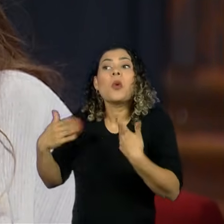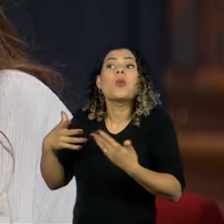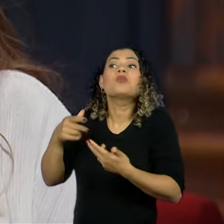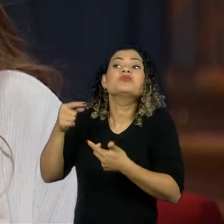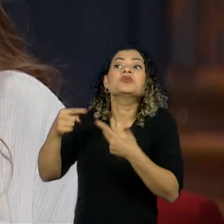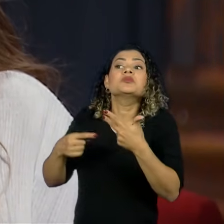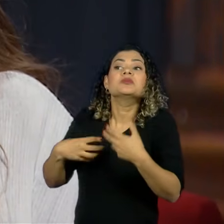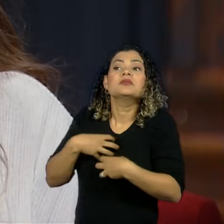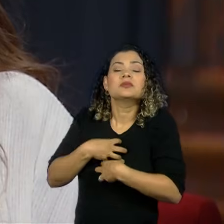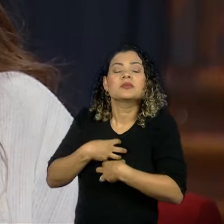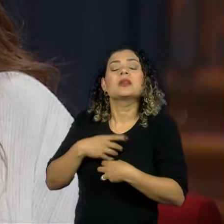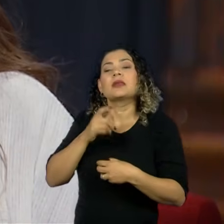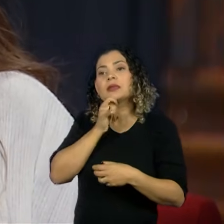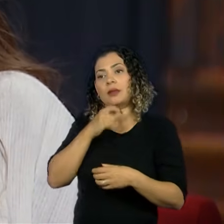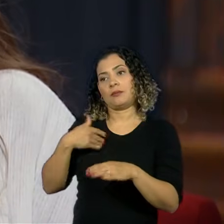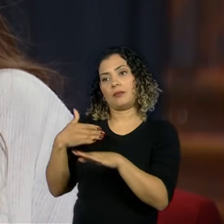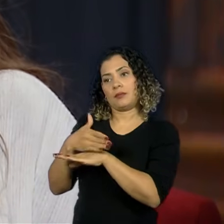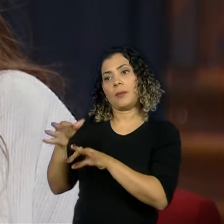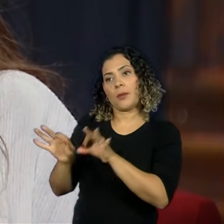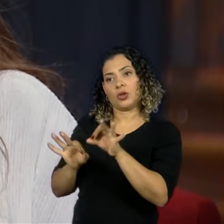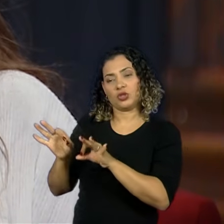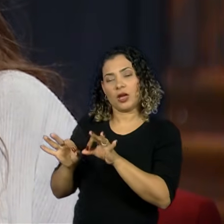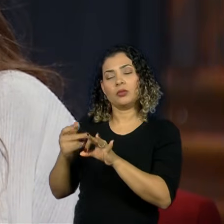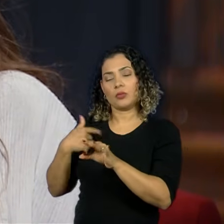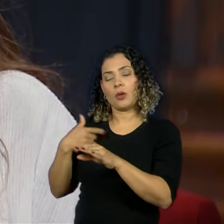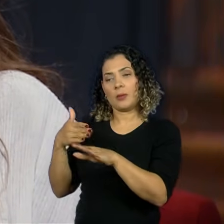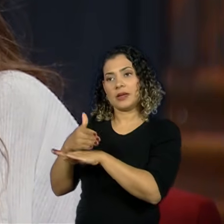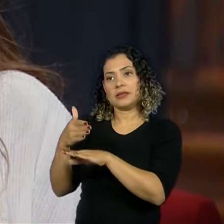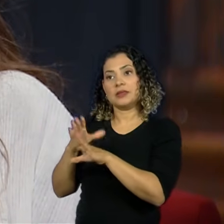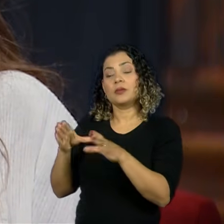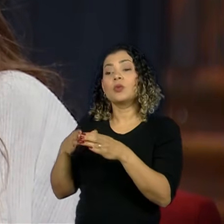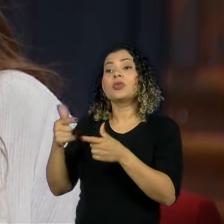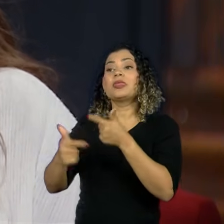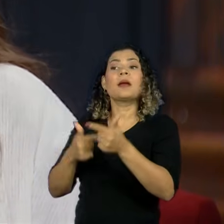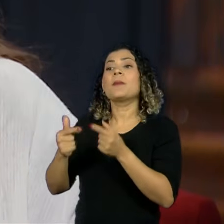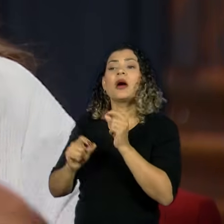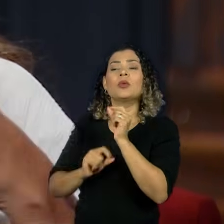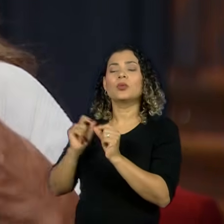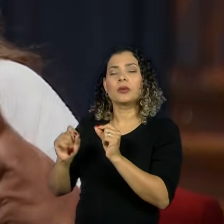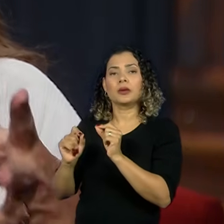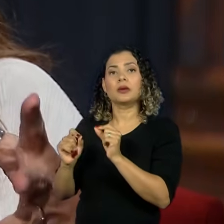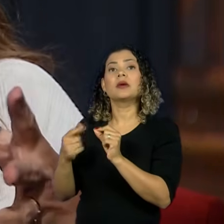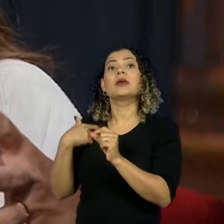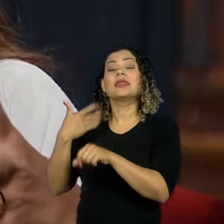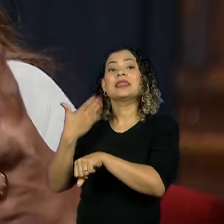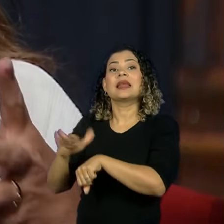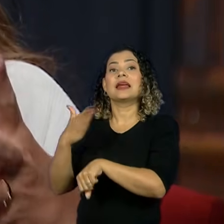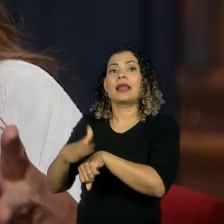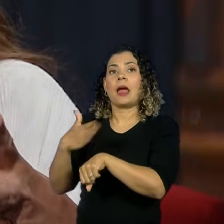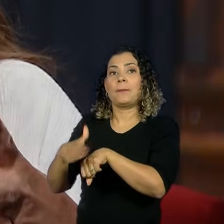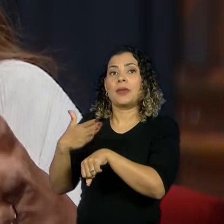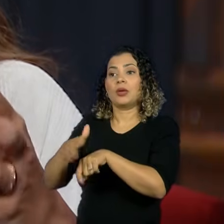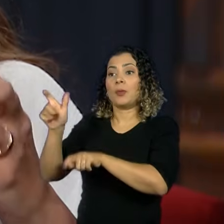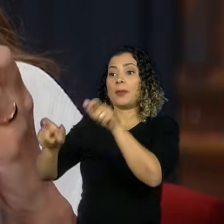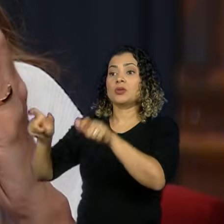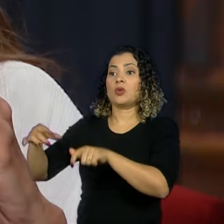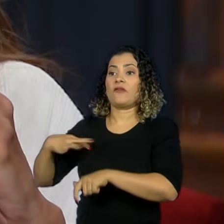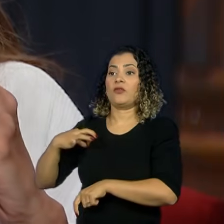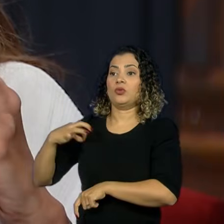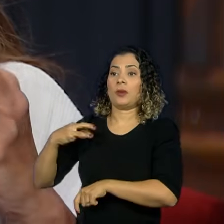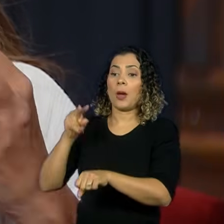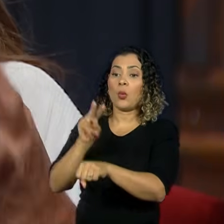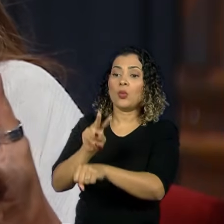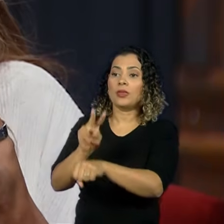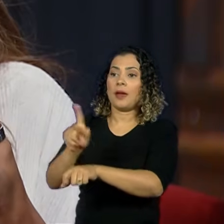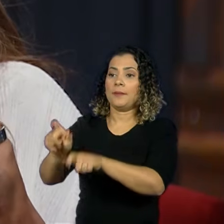que chama-se Comunidade Compassiva, que é um trabalho de prover treinamento para voluntários para